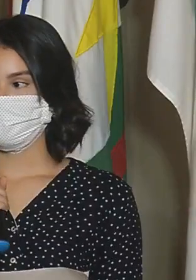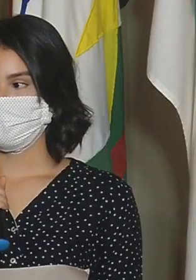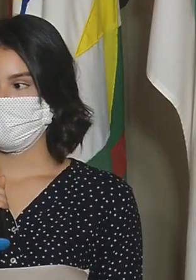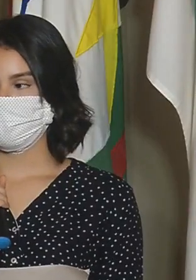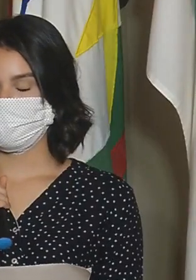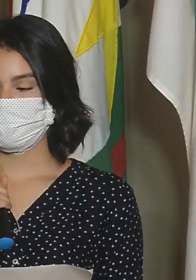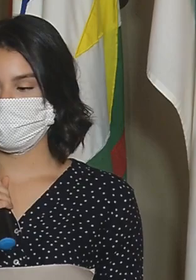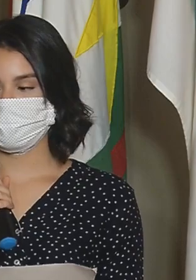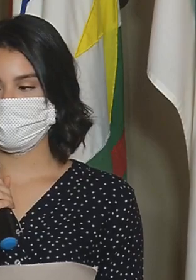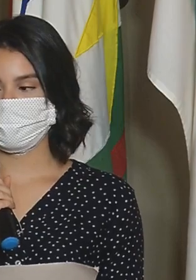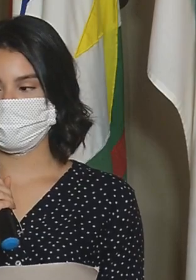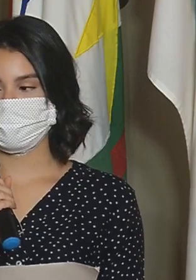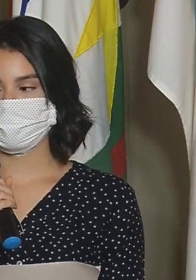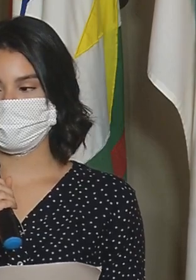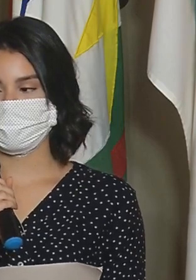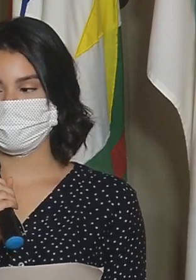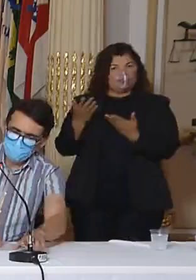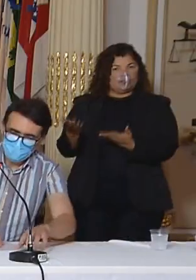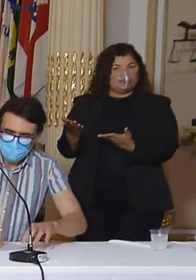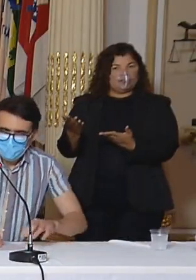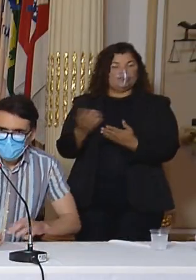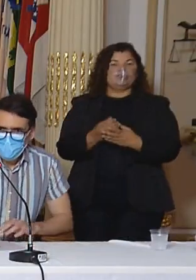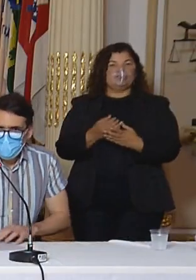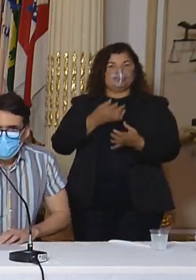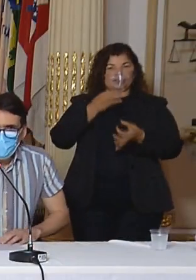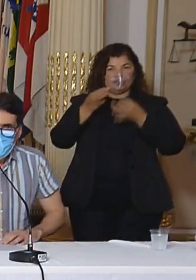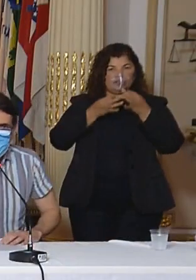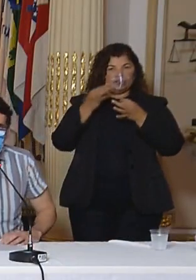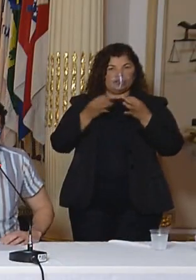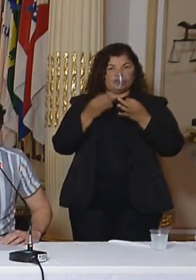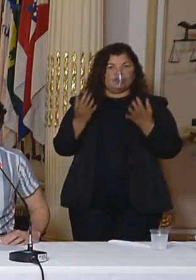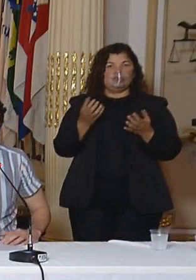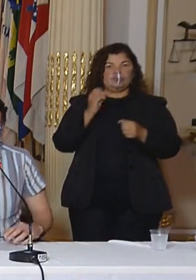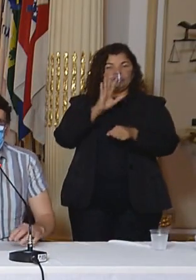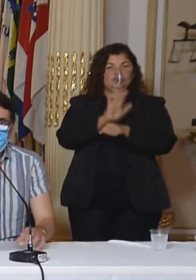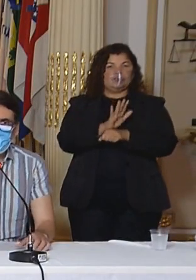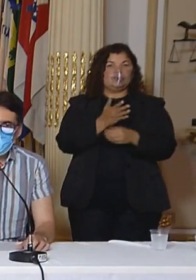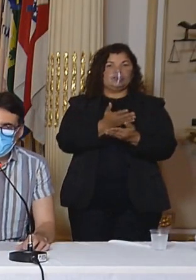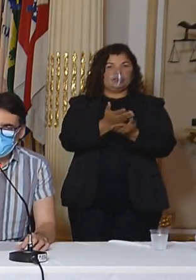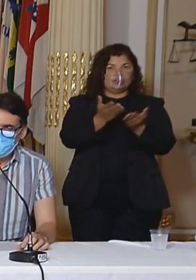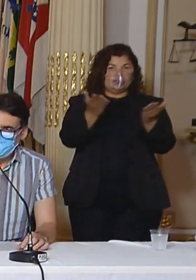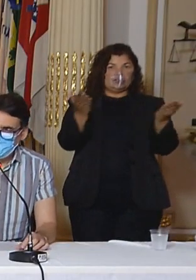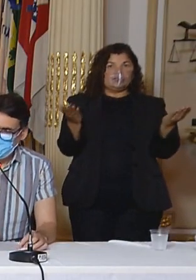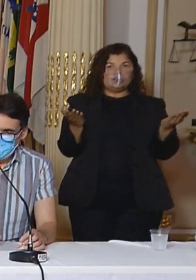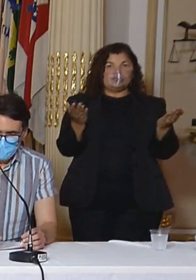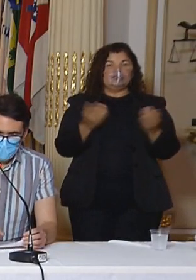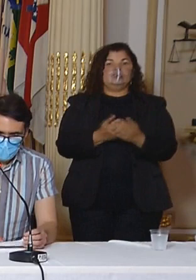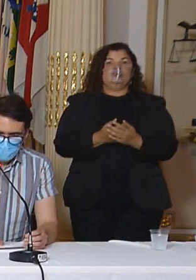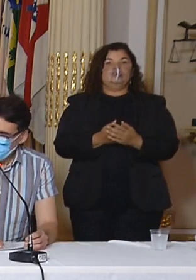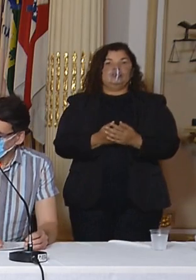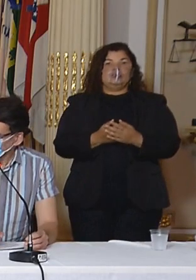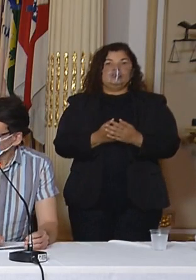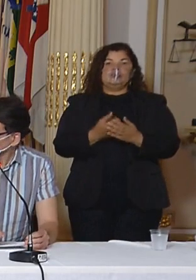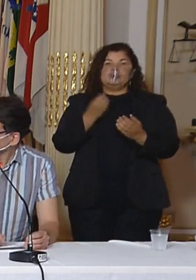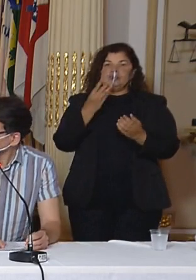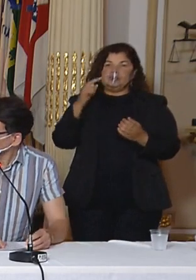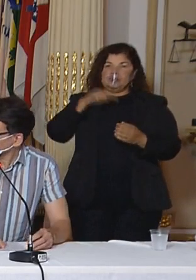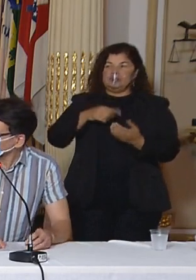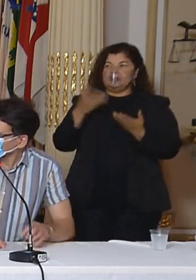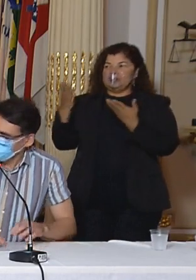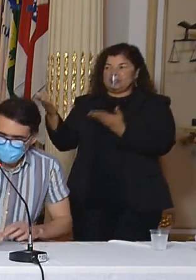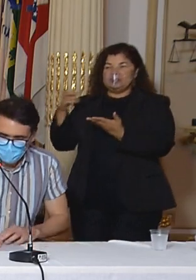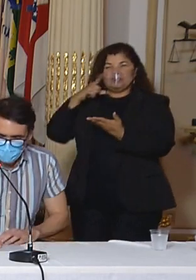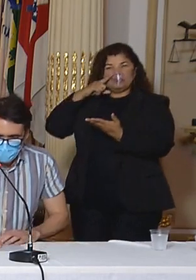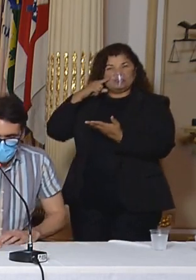O Demetrios quer fazer as suas considerações iniciais. Boa tarde a todas e a todos. Seja bem-vindo de volta,